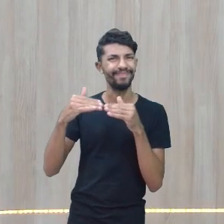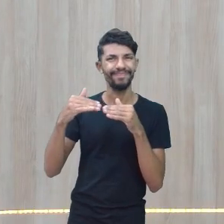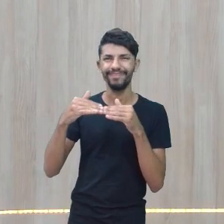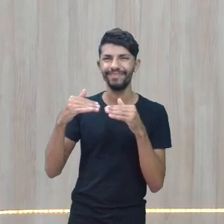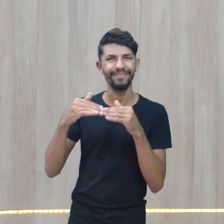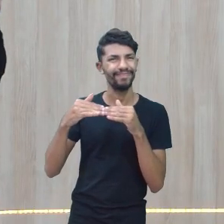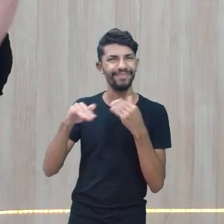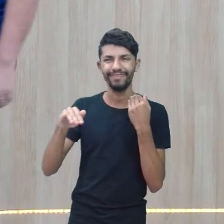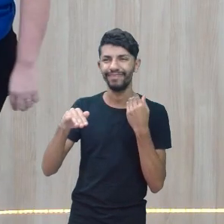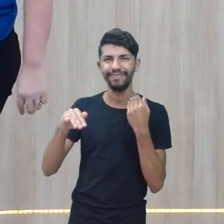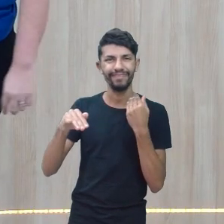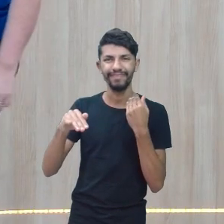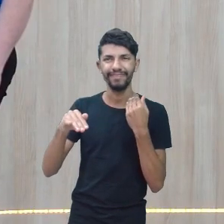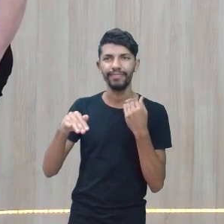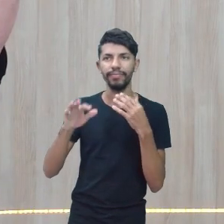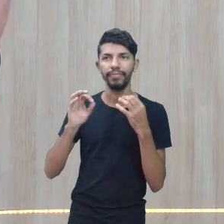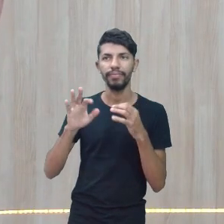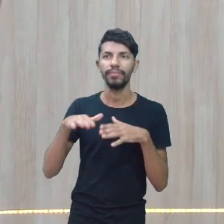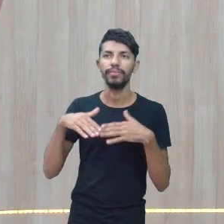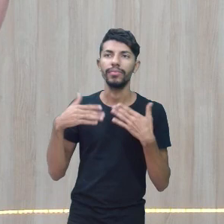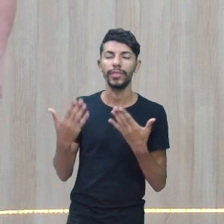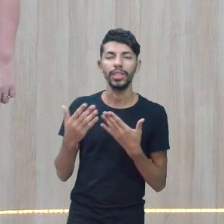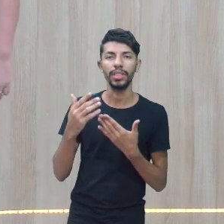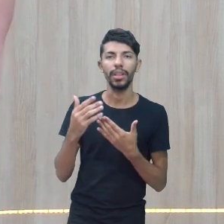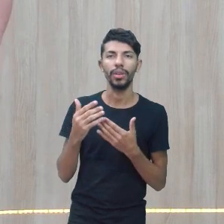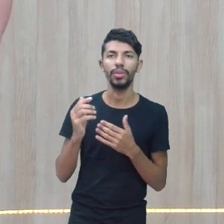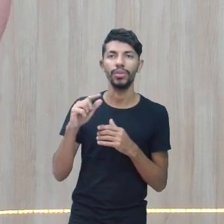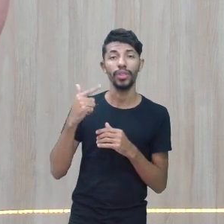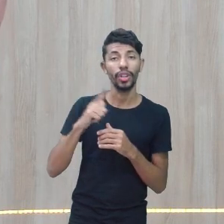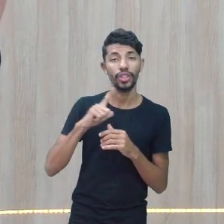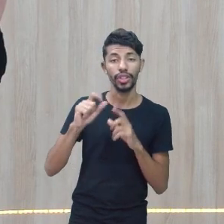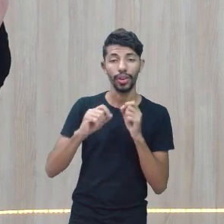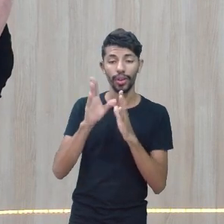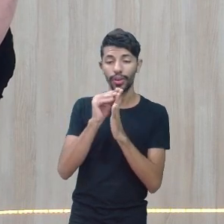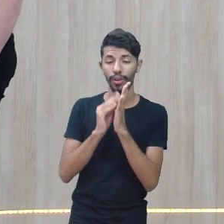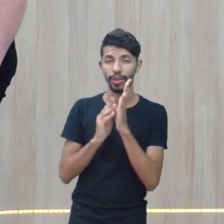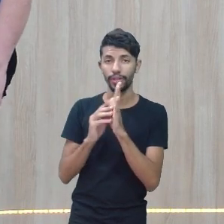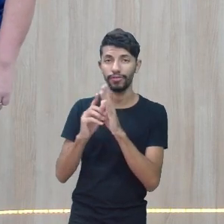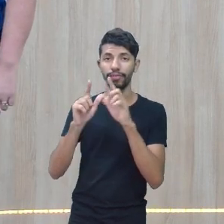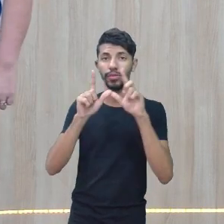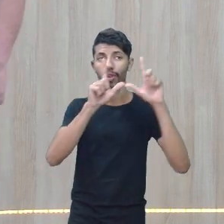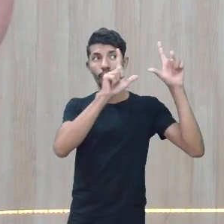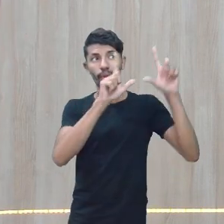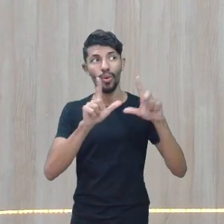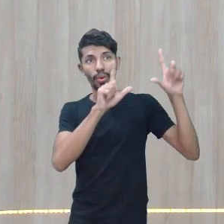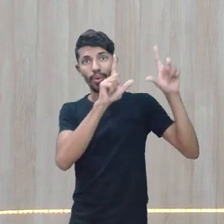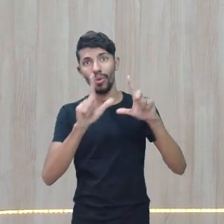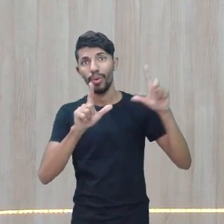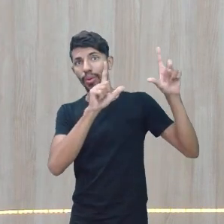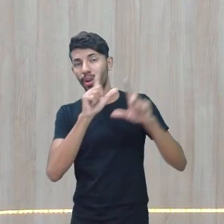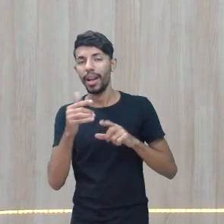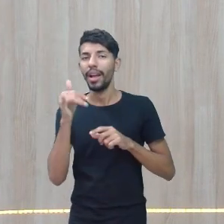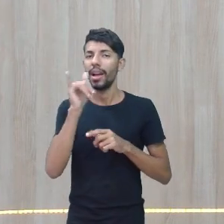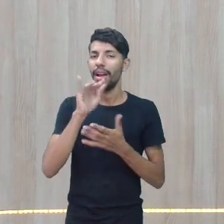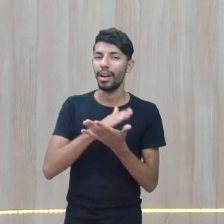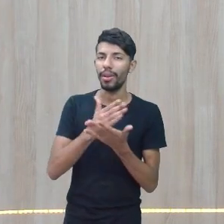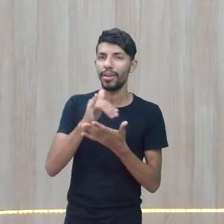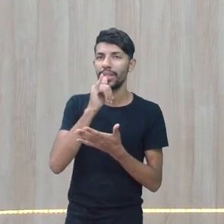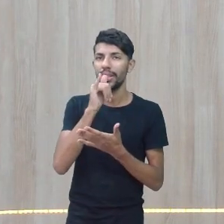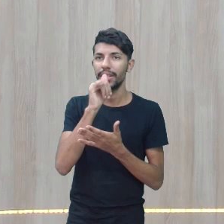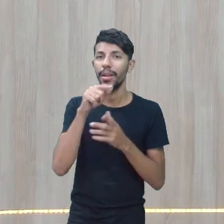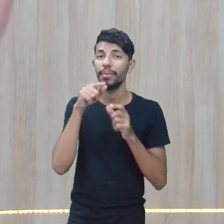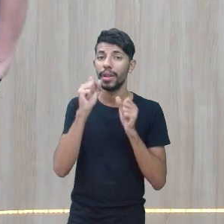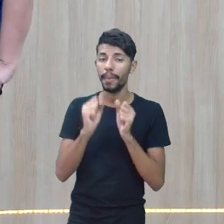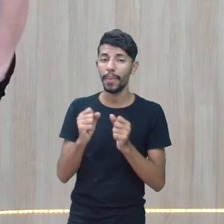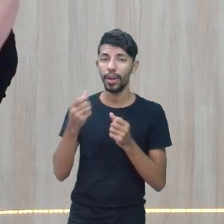Decidam aí. Nós temos lá no conteúdo exemplos, não é? Que vão solidificar